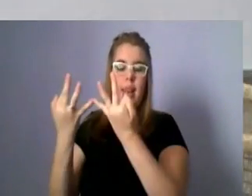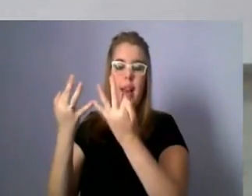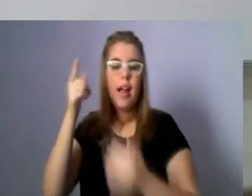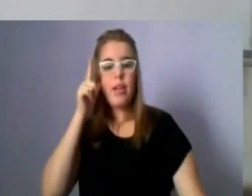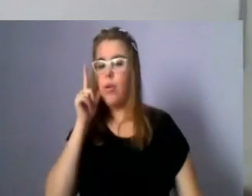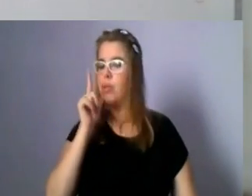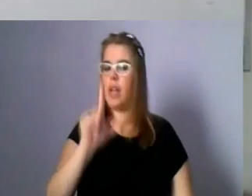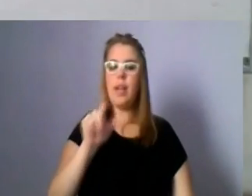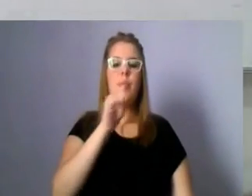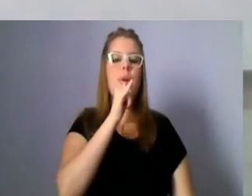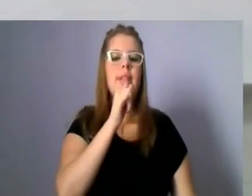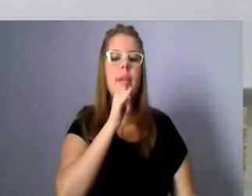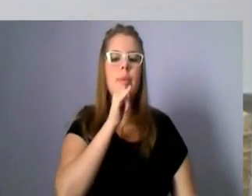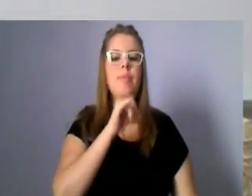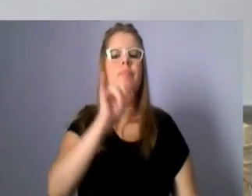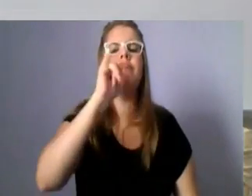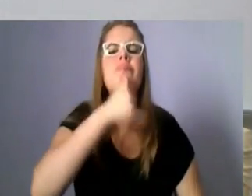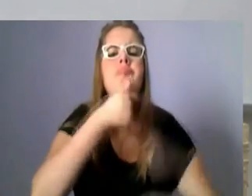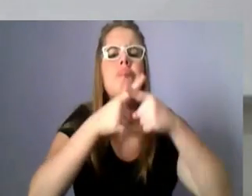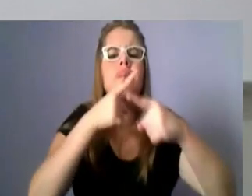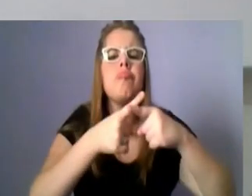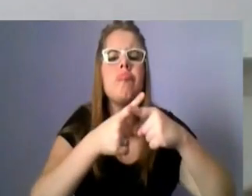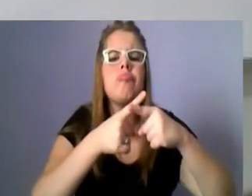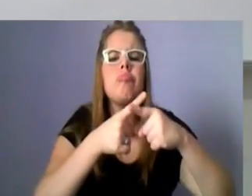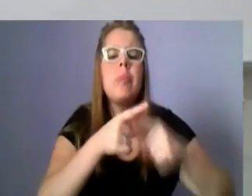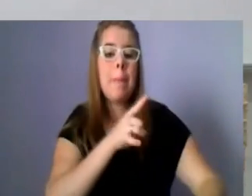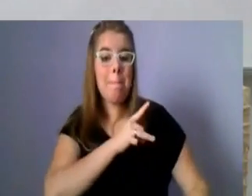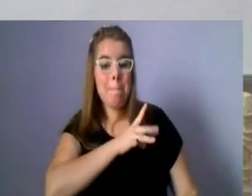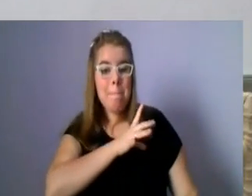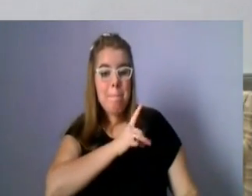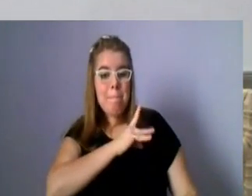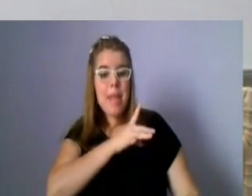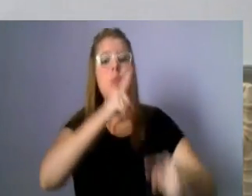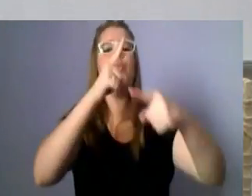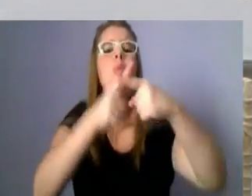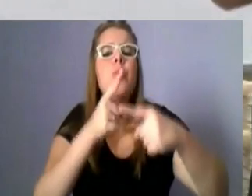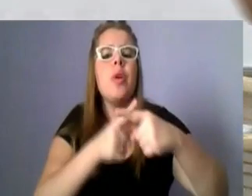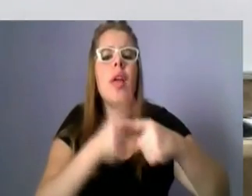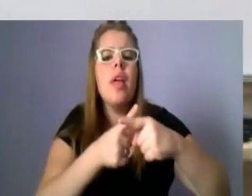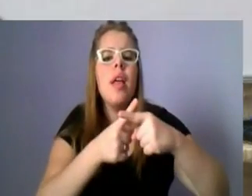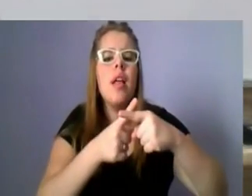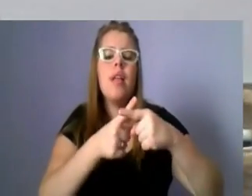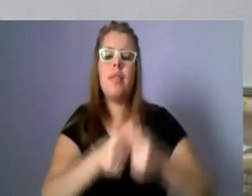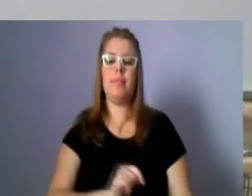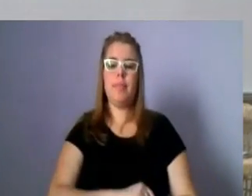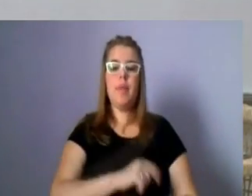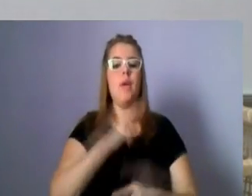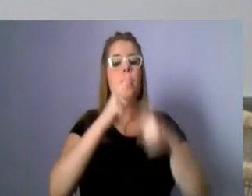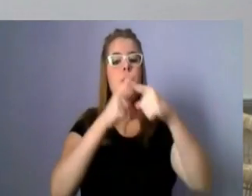não consegue comunicar, por exemplo, tá triste por quê? Tá com medo por